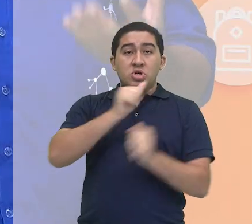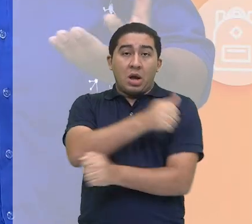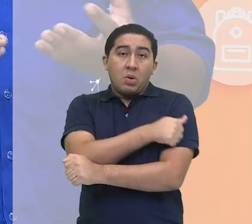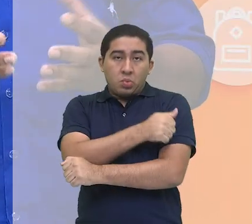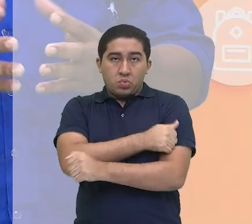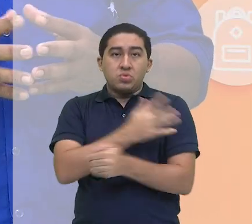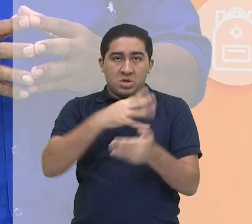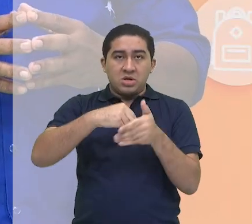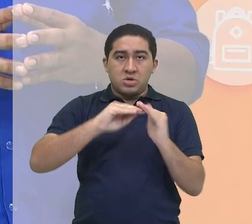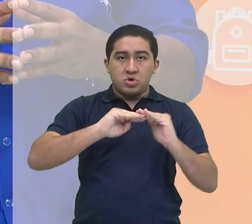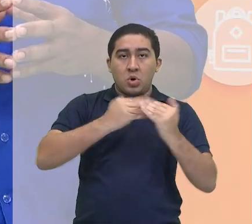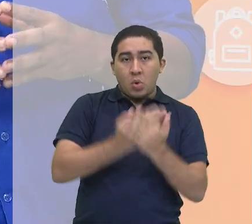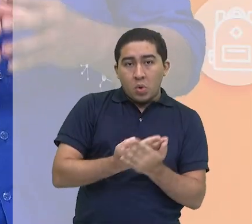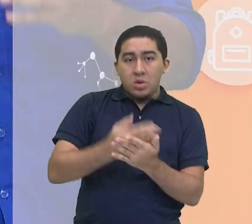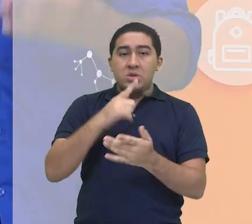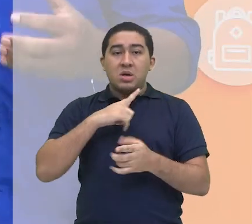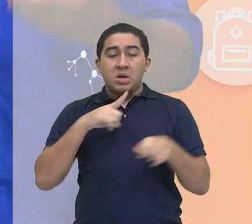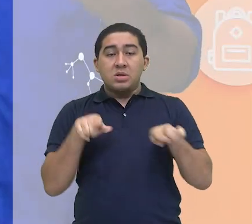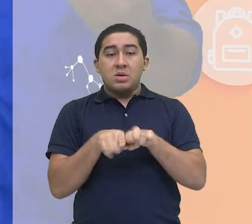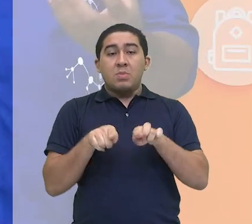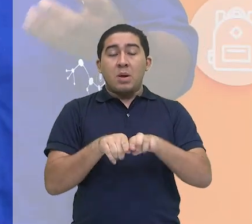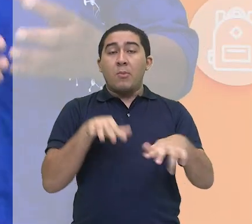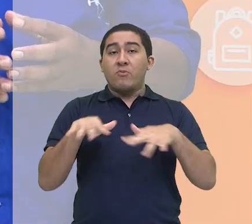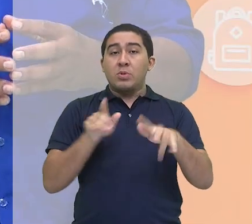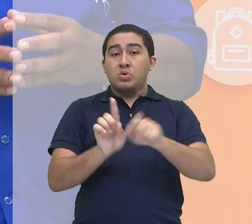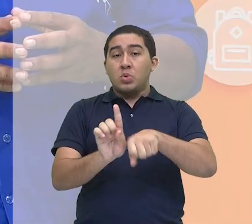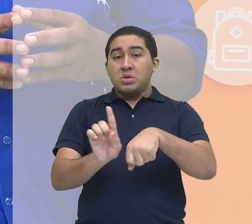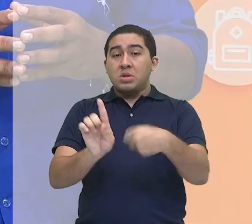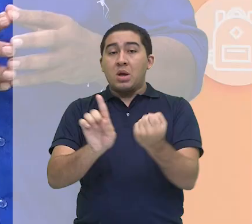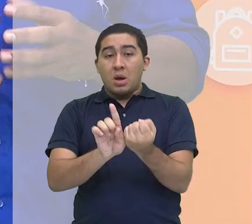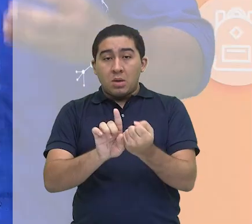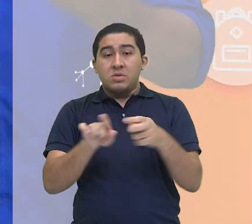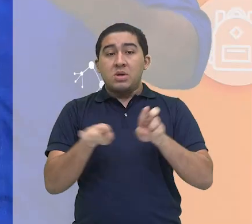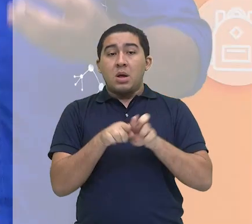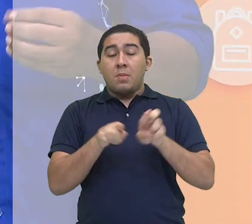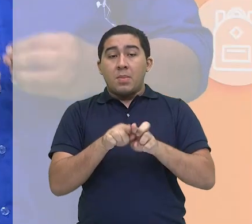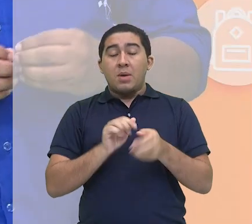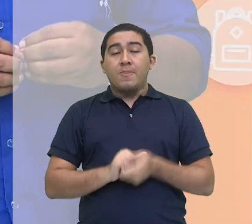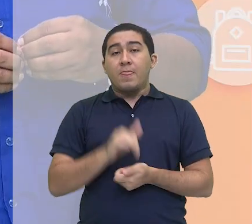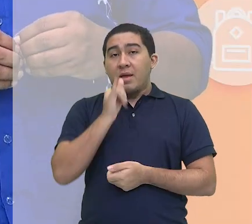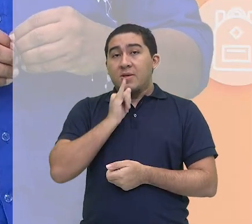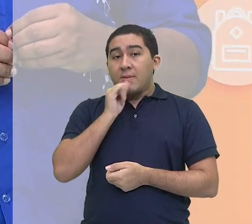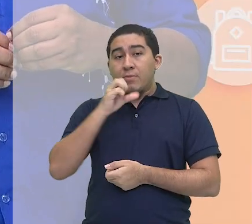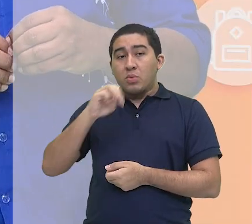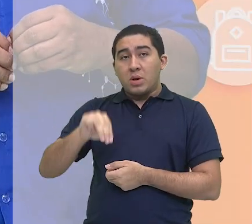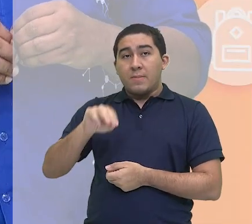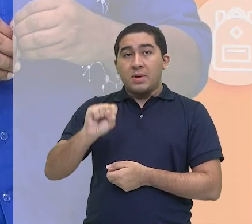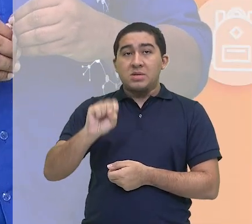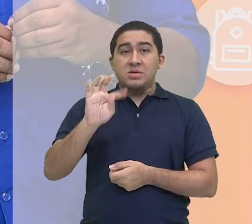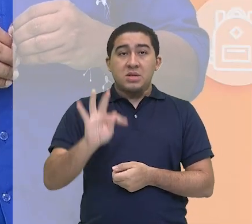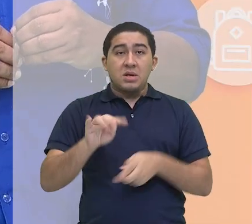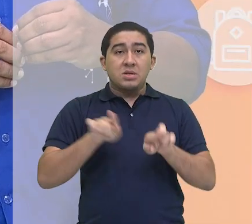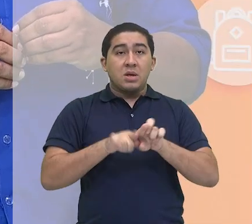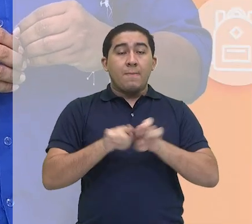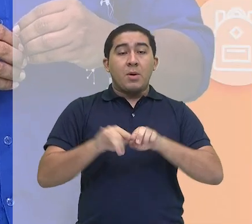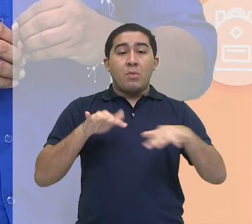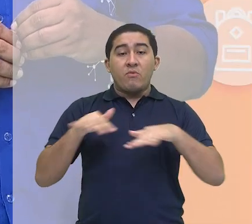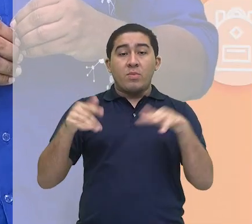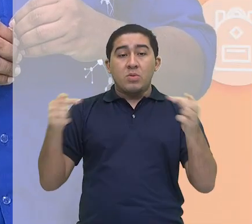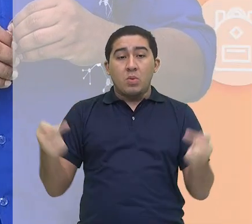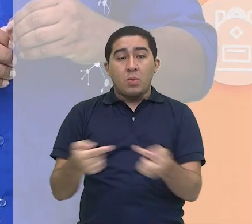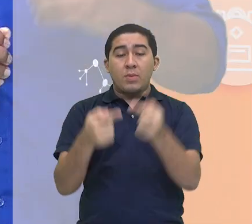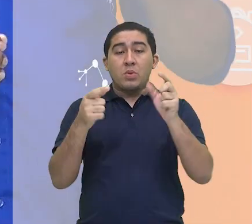existem movimentos estudantis, os movimentos sociais, como o MST, os movimentos também